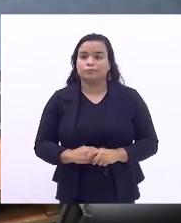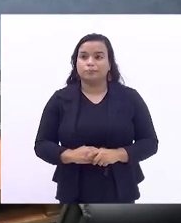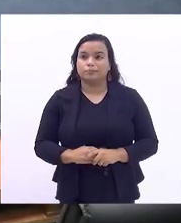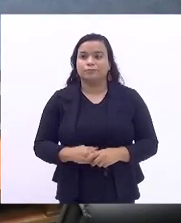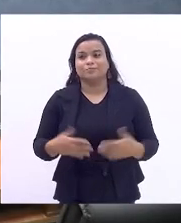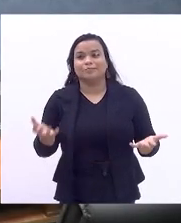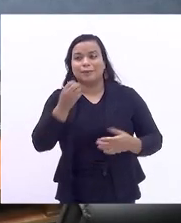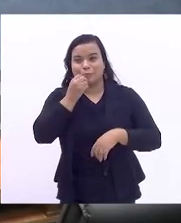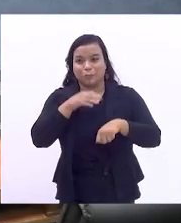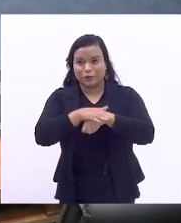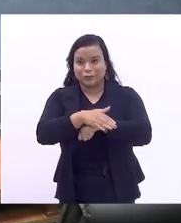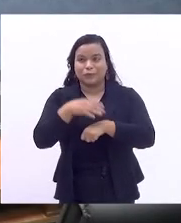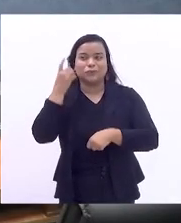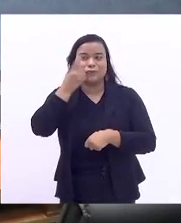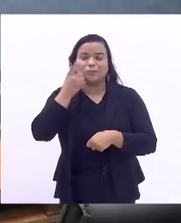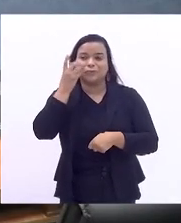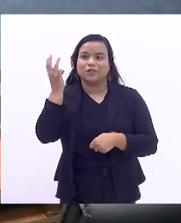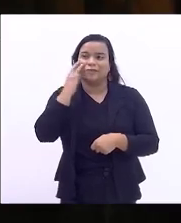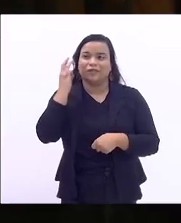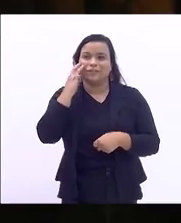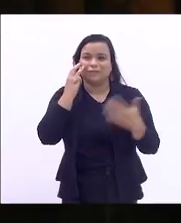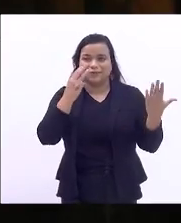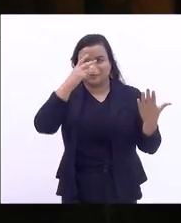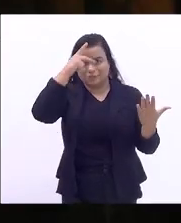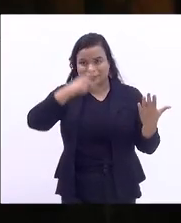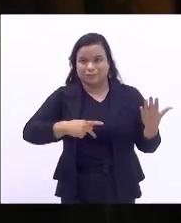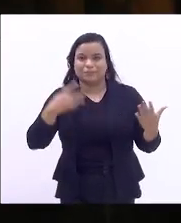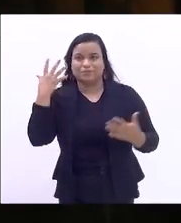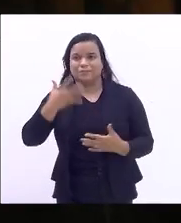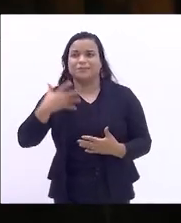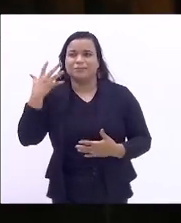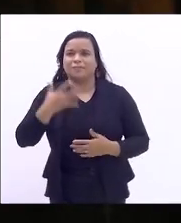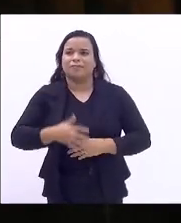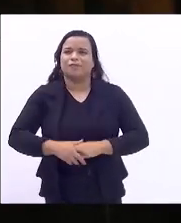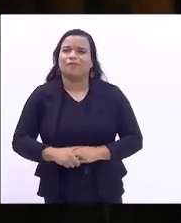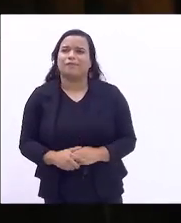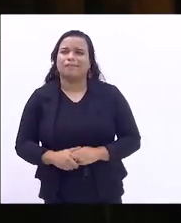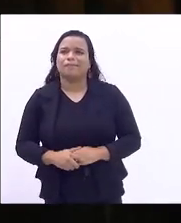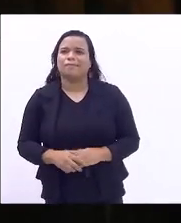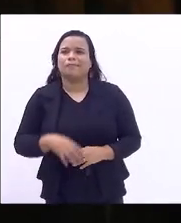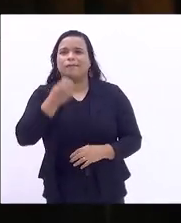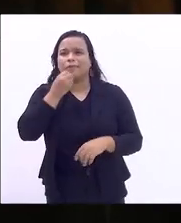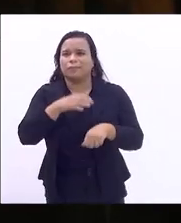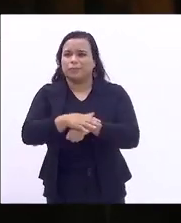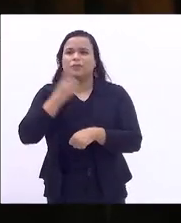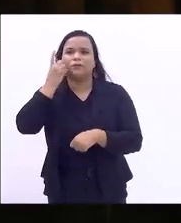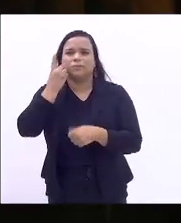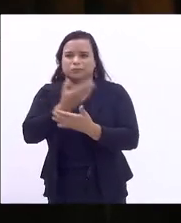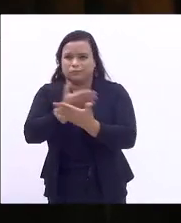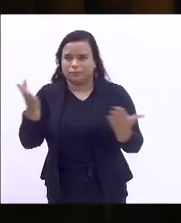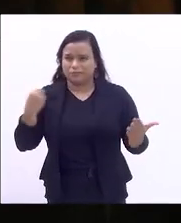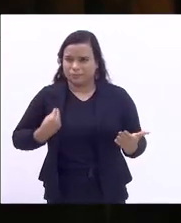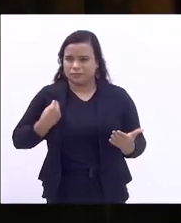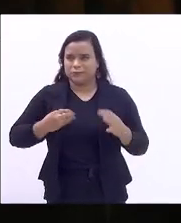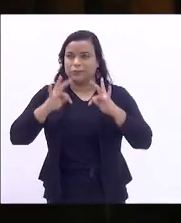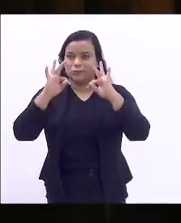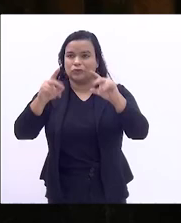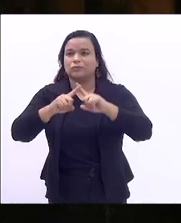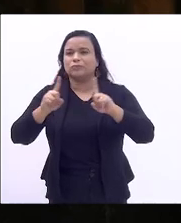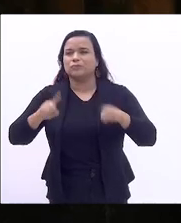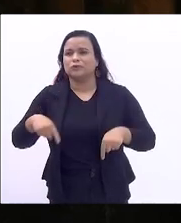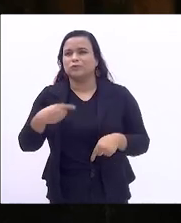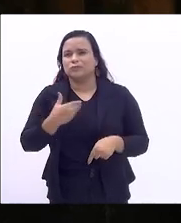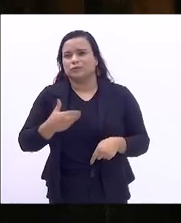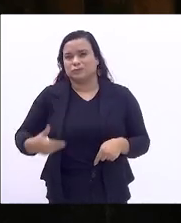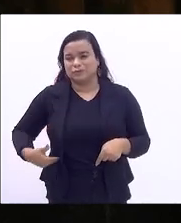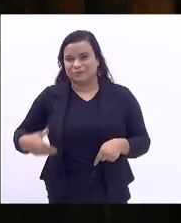Oi boa noite deputado do waldeck carneiro que está presidindo essa sessão Boa noite deputados aqui presença todos os servidores